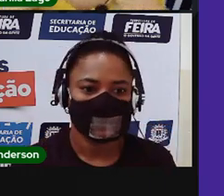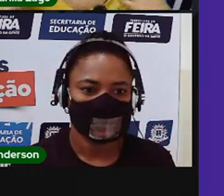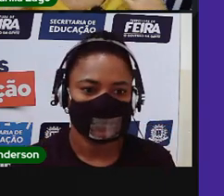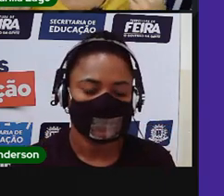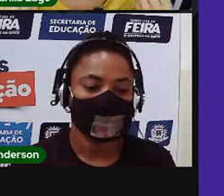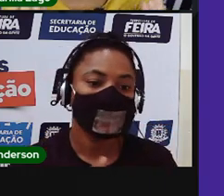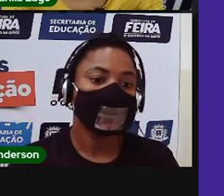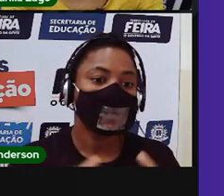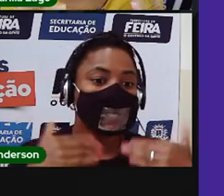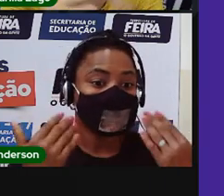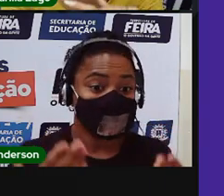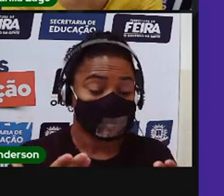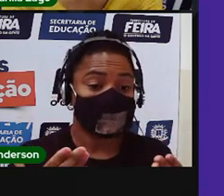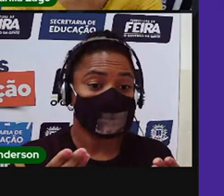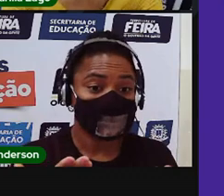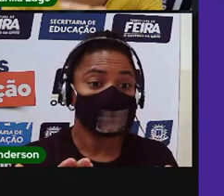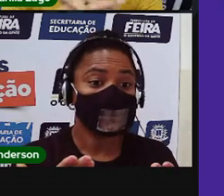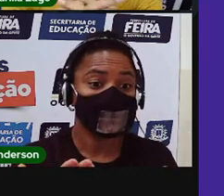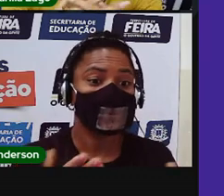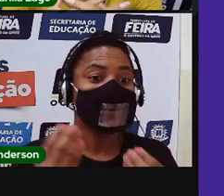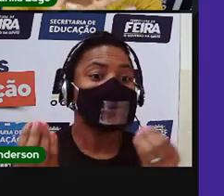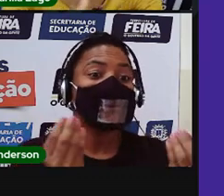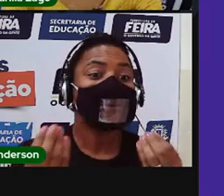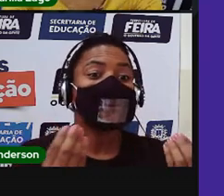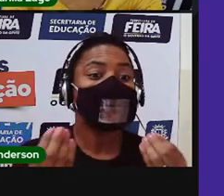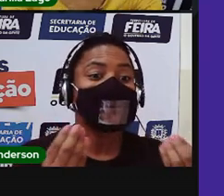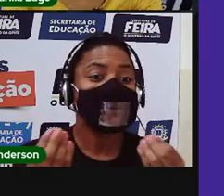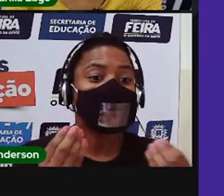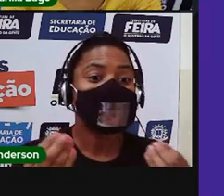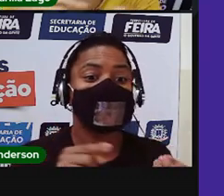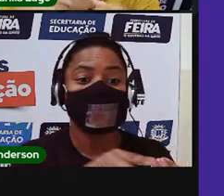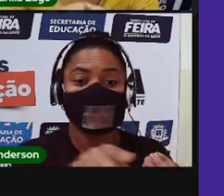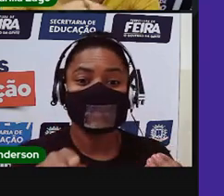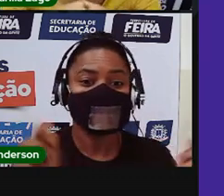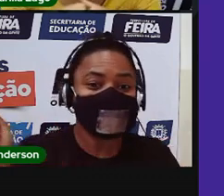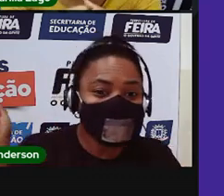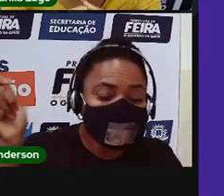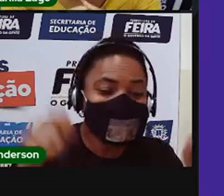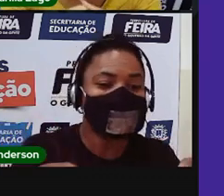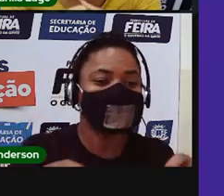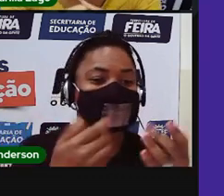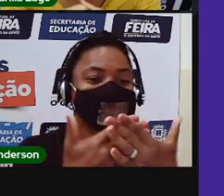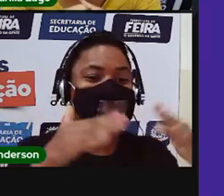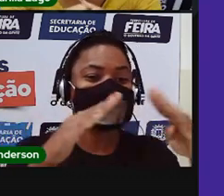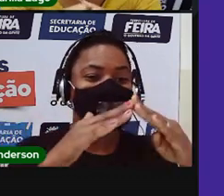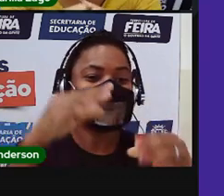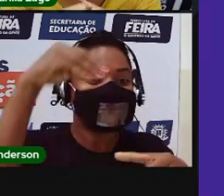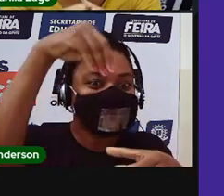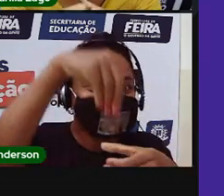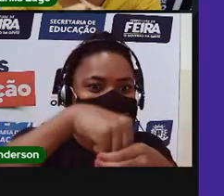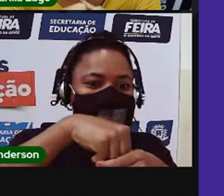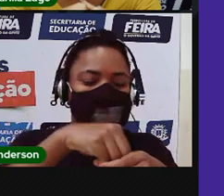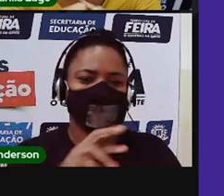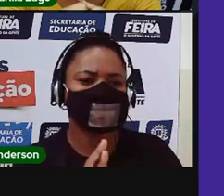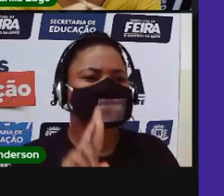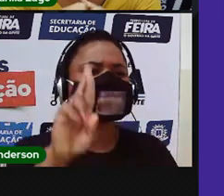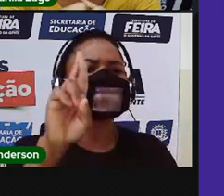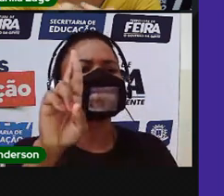Então, mas de que forma, pessoal, você pode ser um jovem protagonista na escola? Alguém